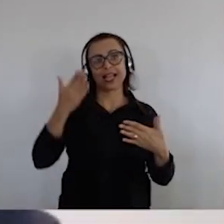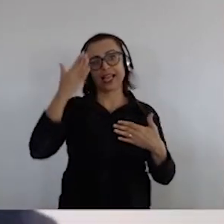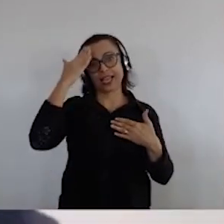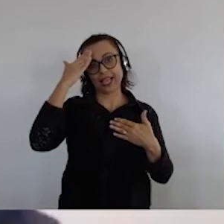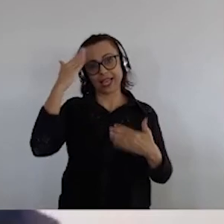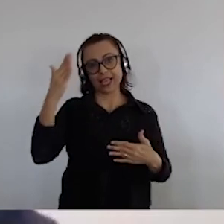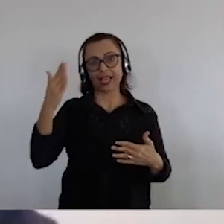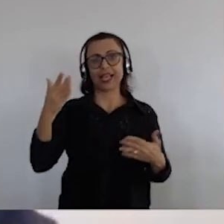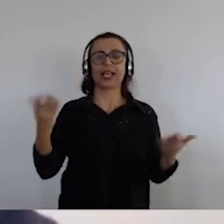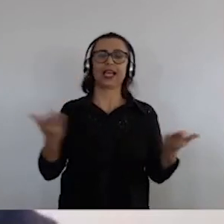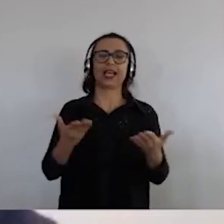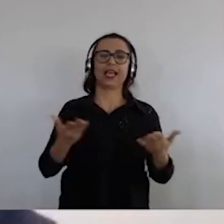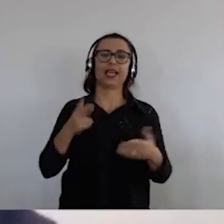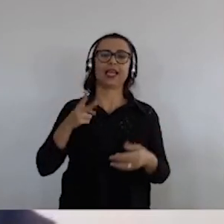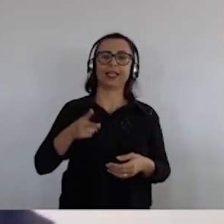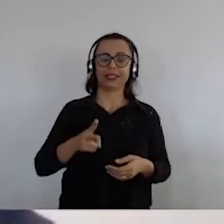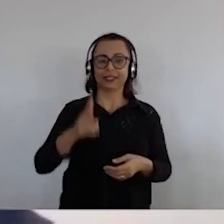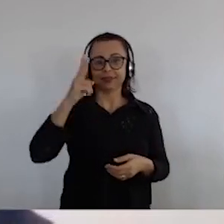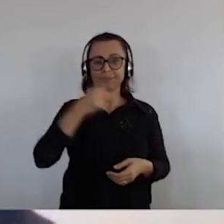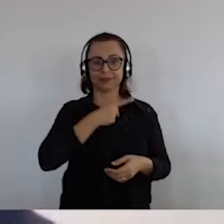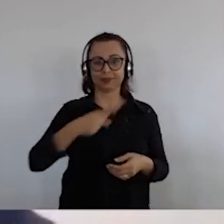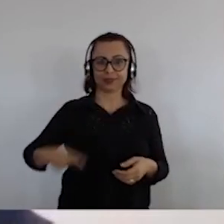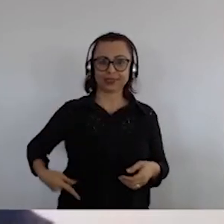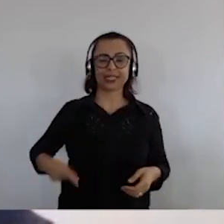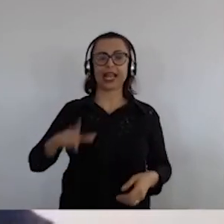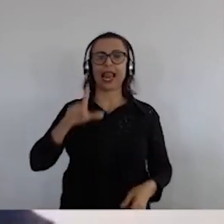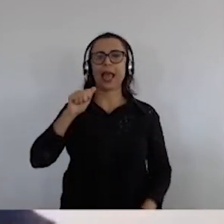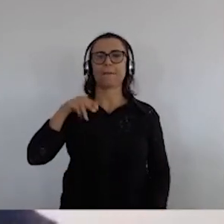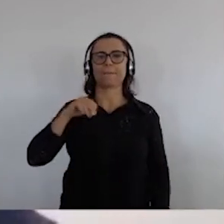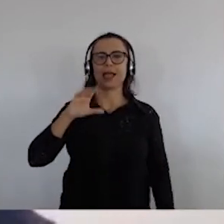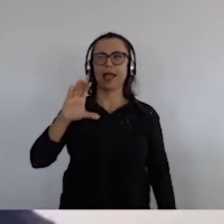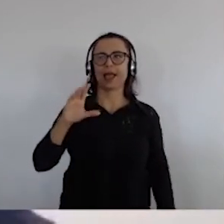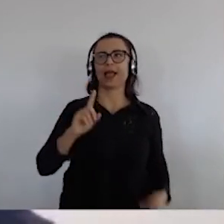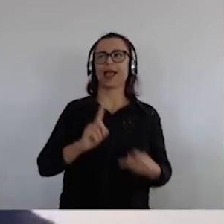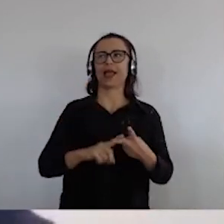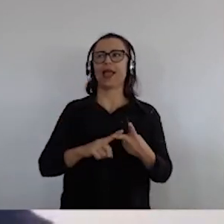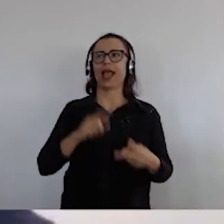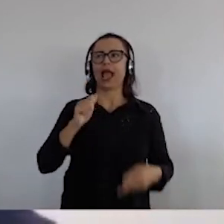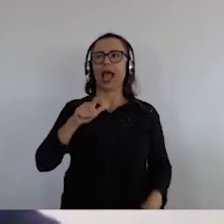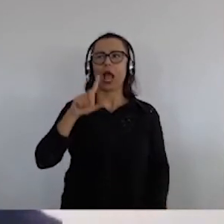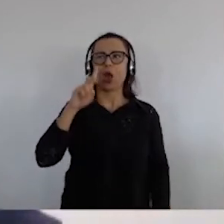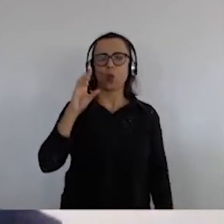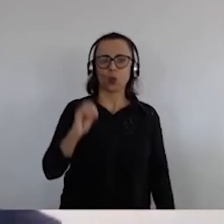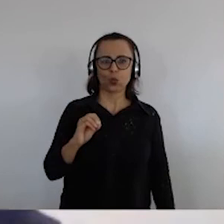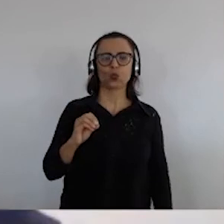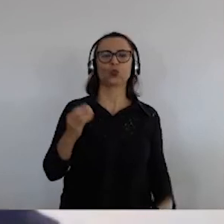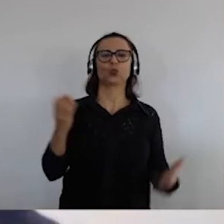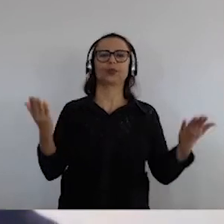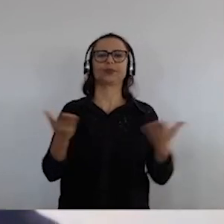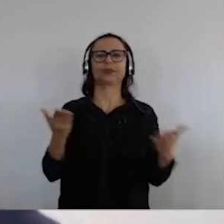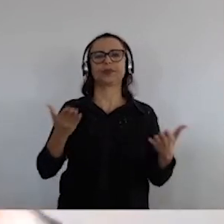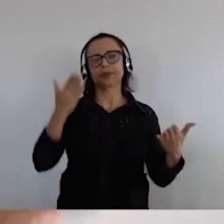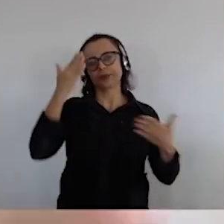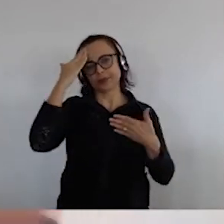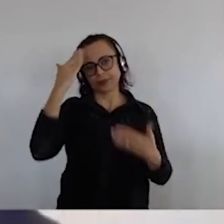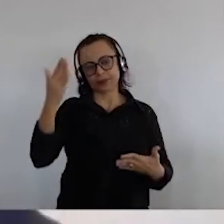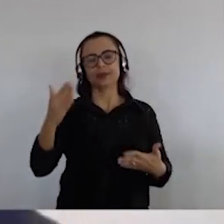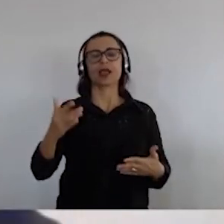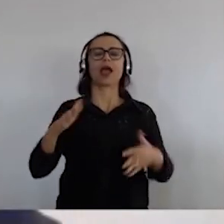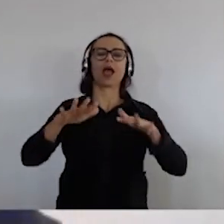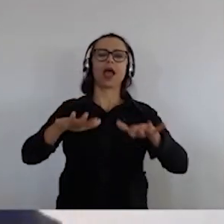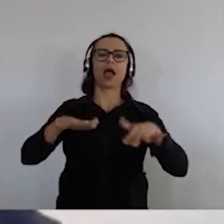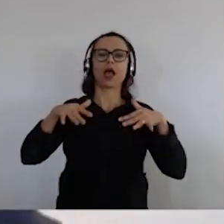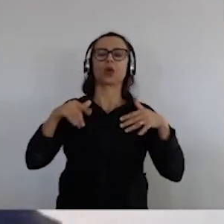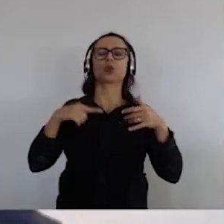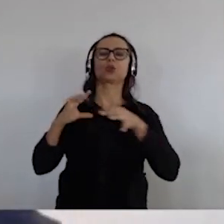agradecer sempre ao presidente Lamarck, ao presidente Aldo, à minha amiga Adriane. Eu quero agradecer a audiência